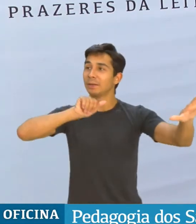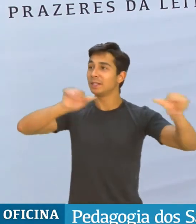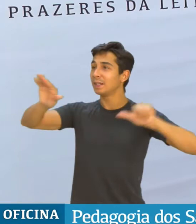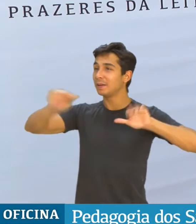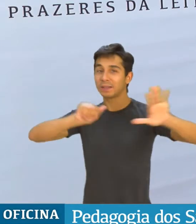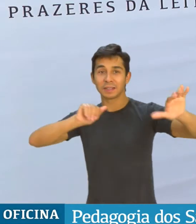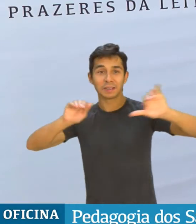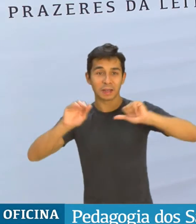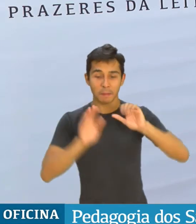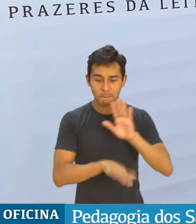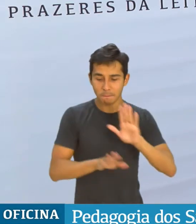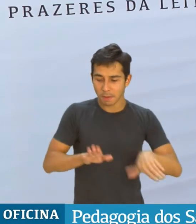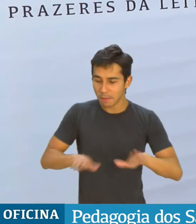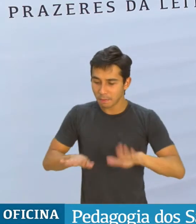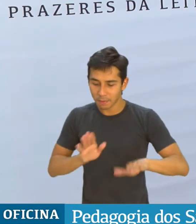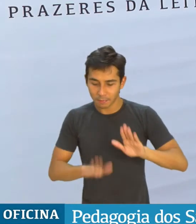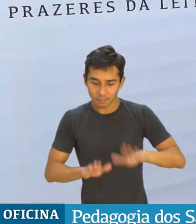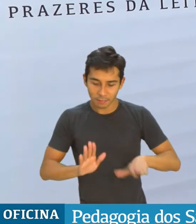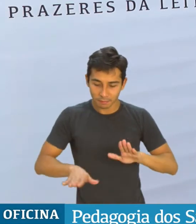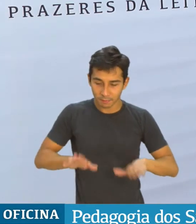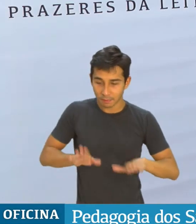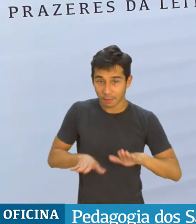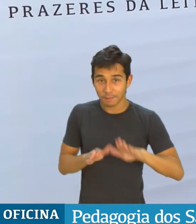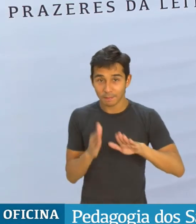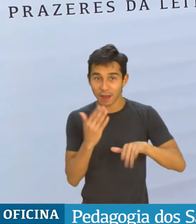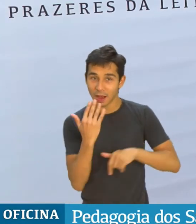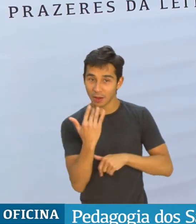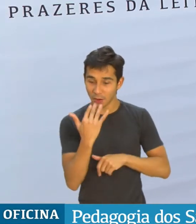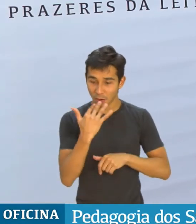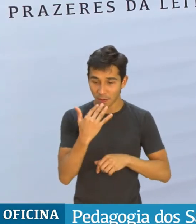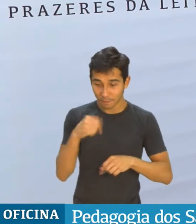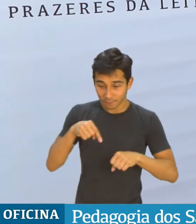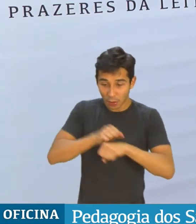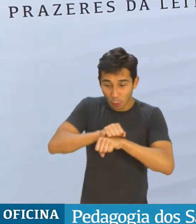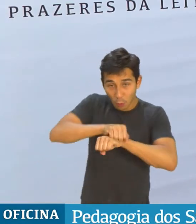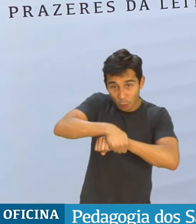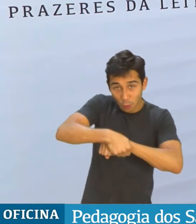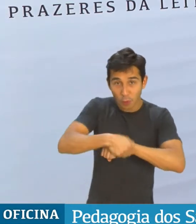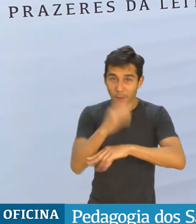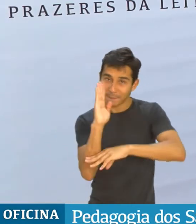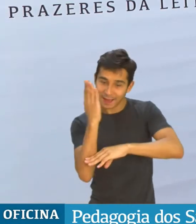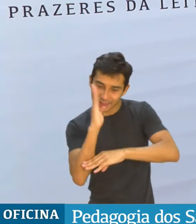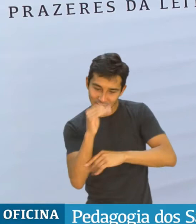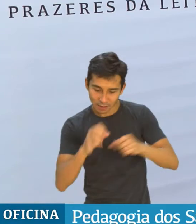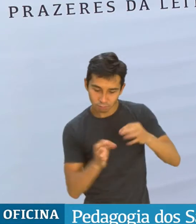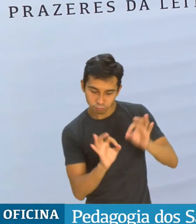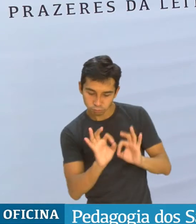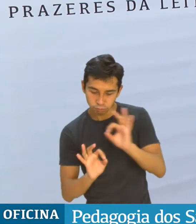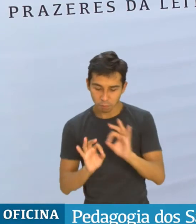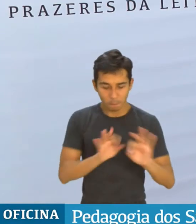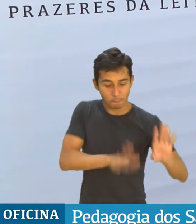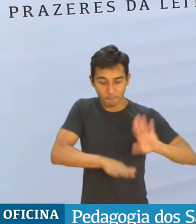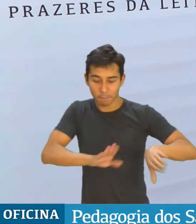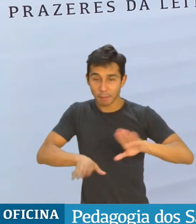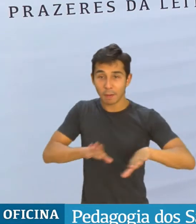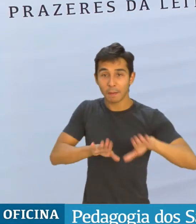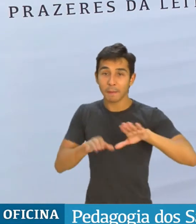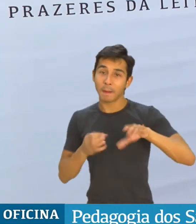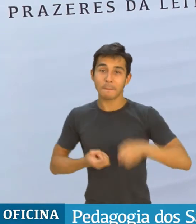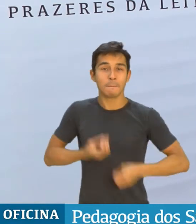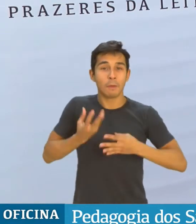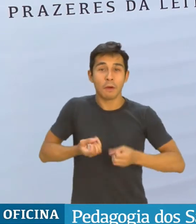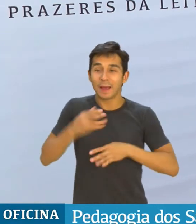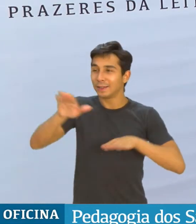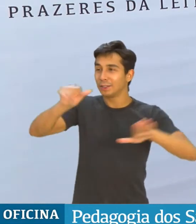Meu tambor que é feito de couro e pau, vai buscar esses poetas pra falar no meu